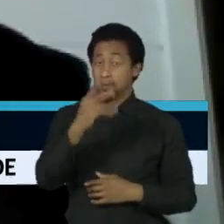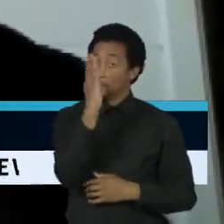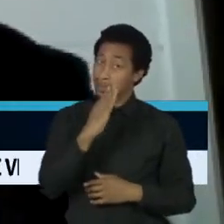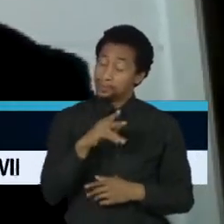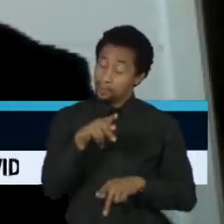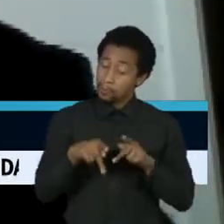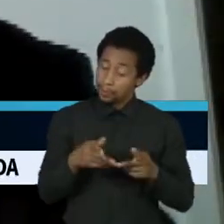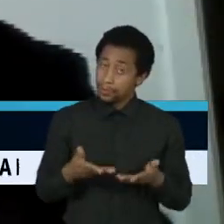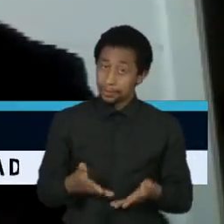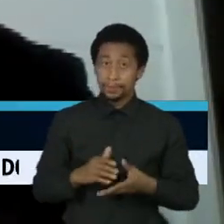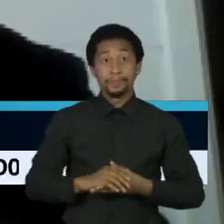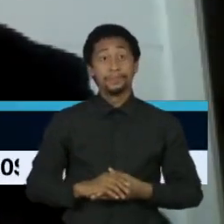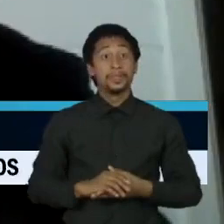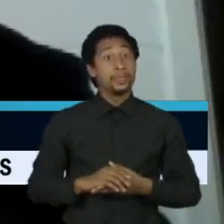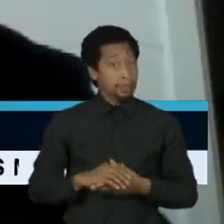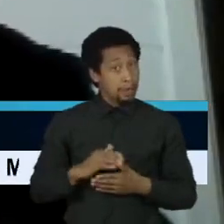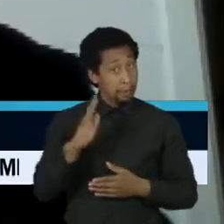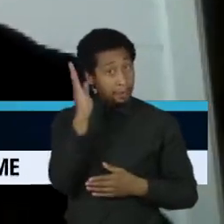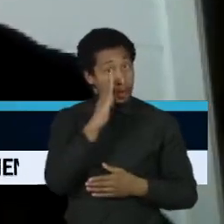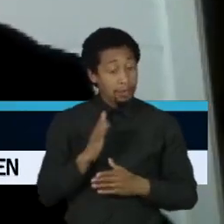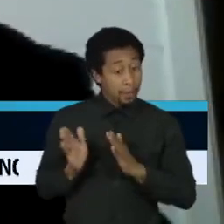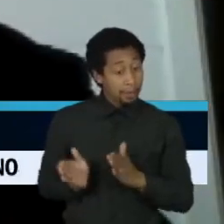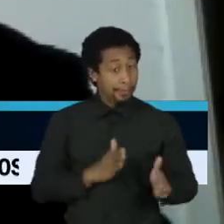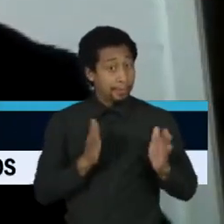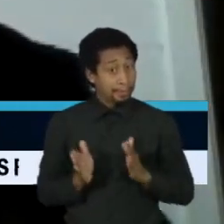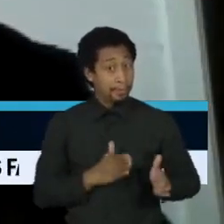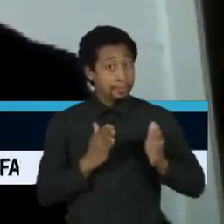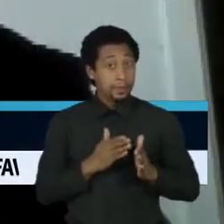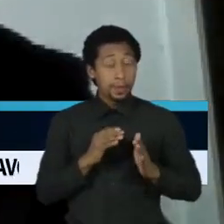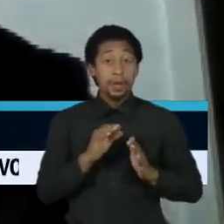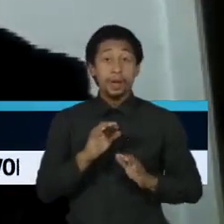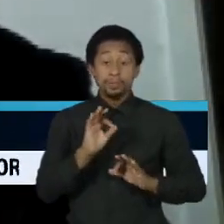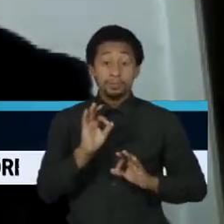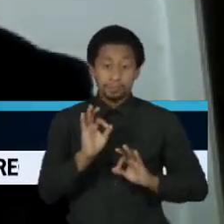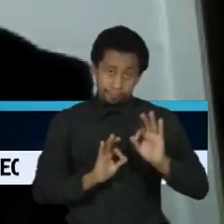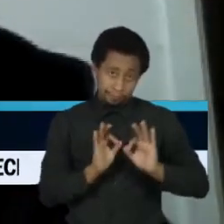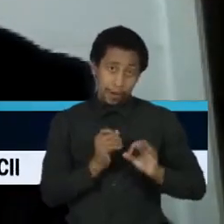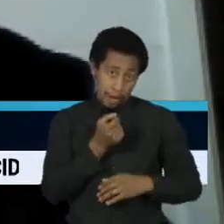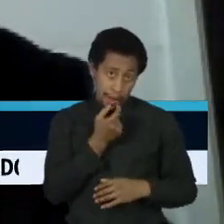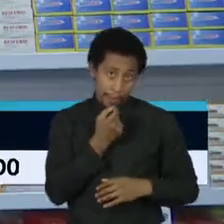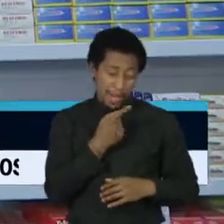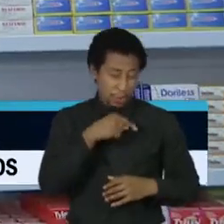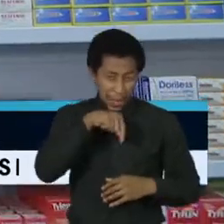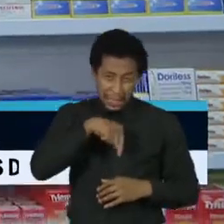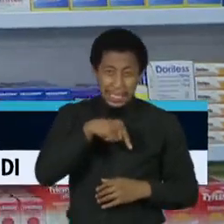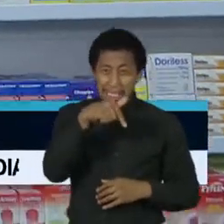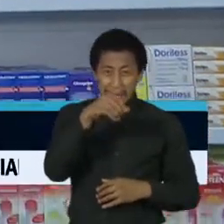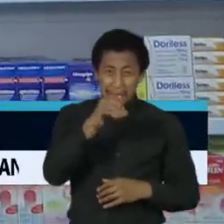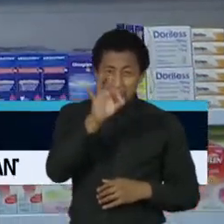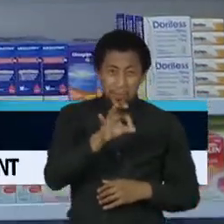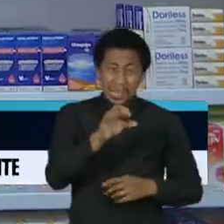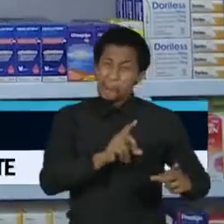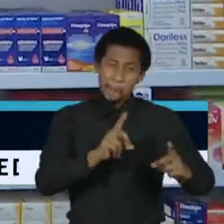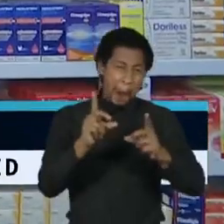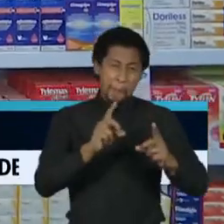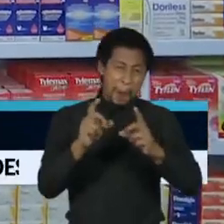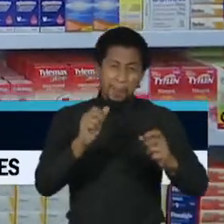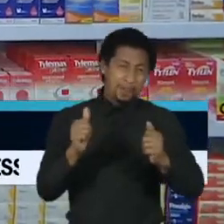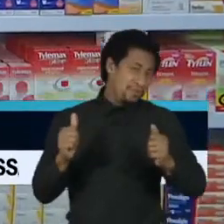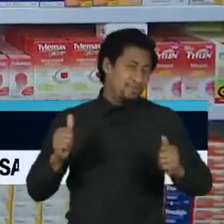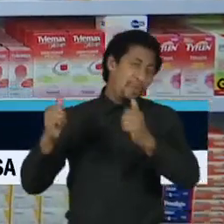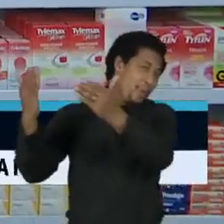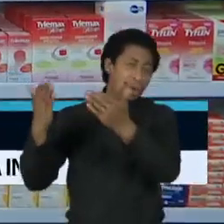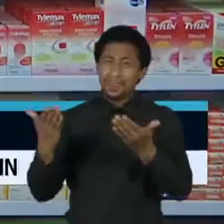por quase 70% da demanda nacional, com produção aqui no território nacional. Nos últimos anos,